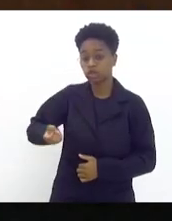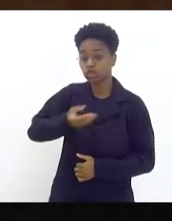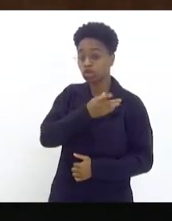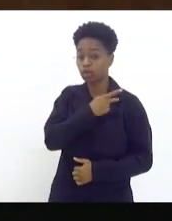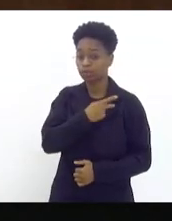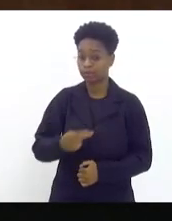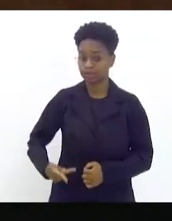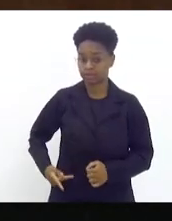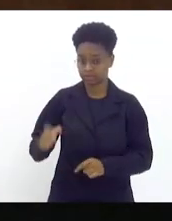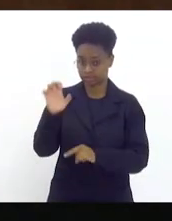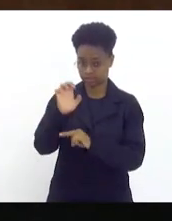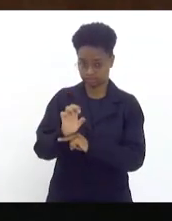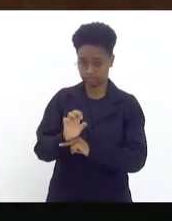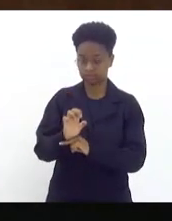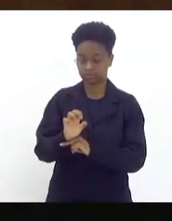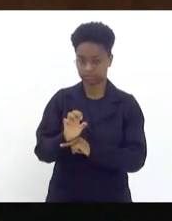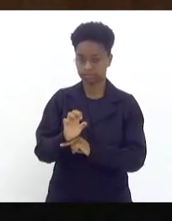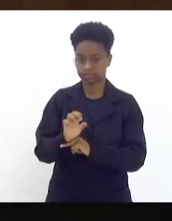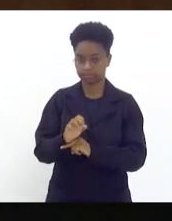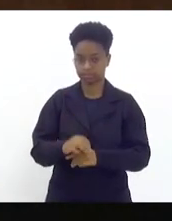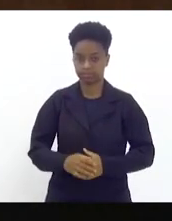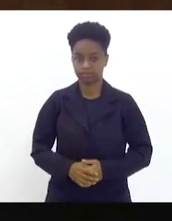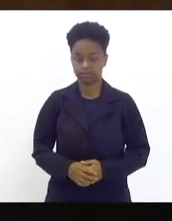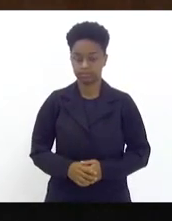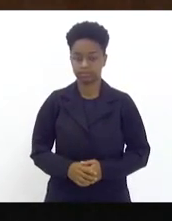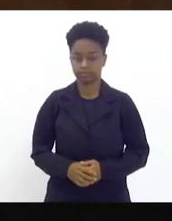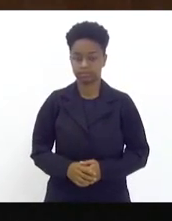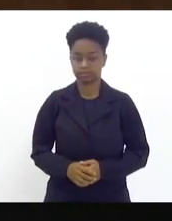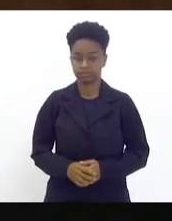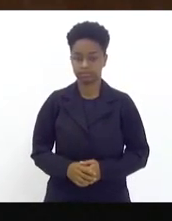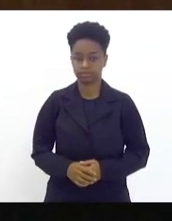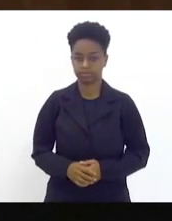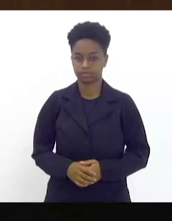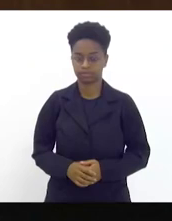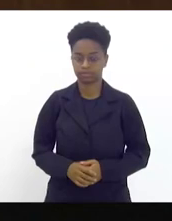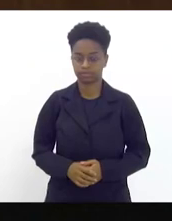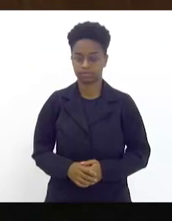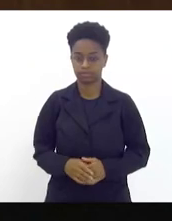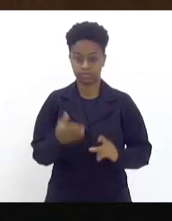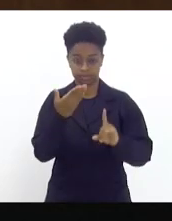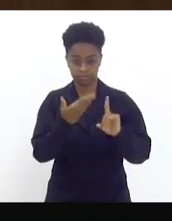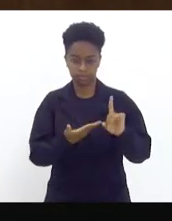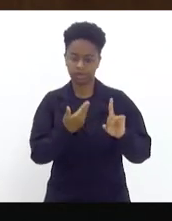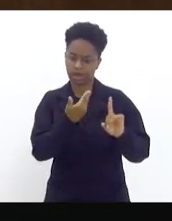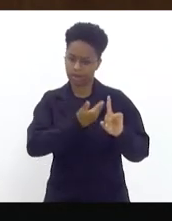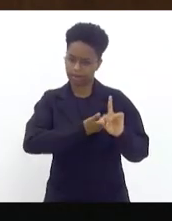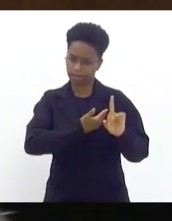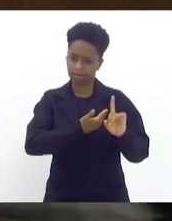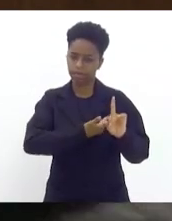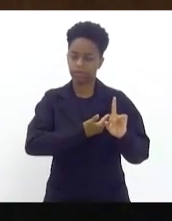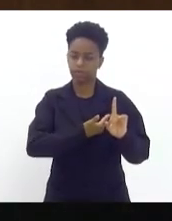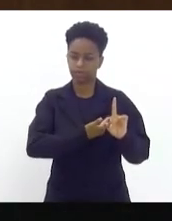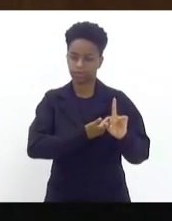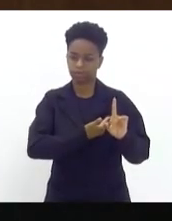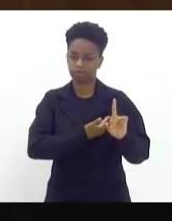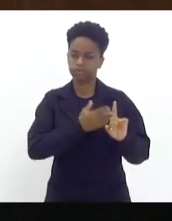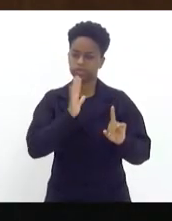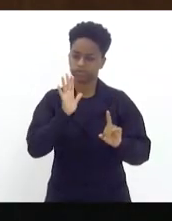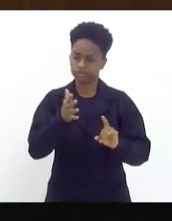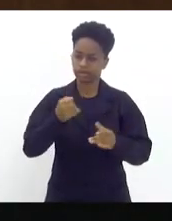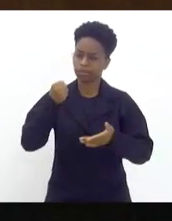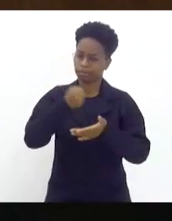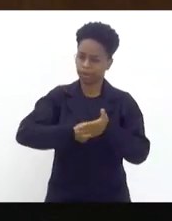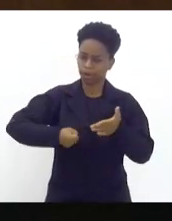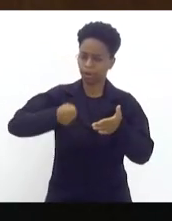Estadual não é o nosso companheiro de grandes